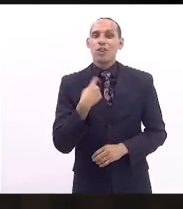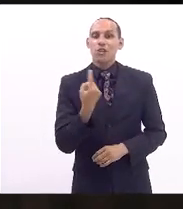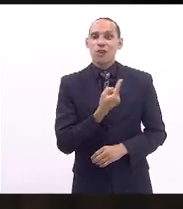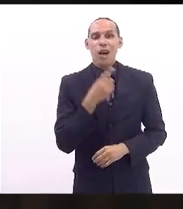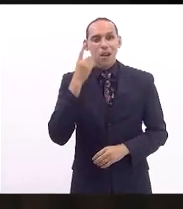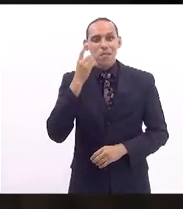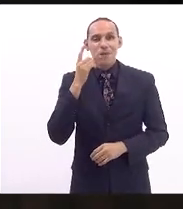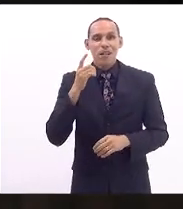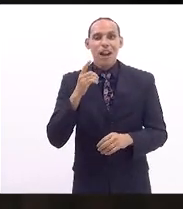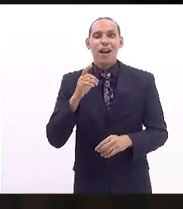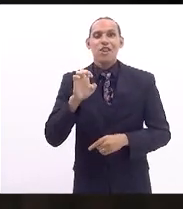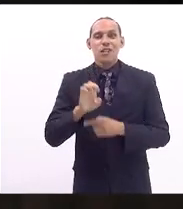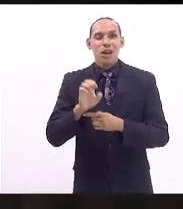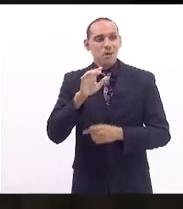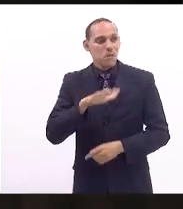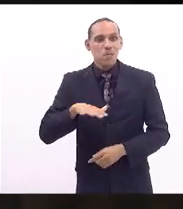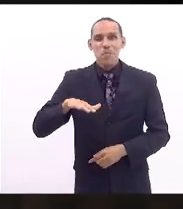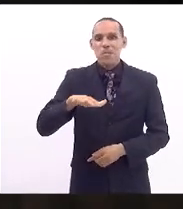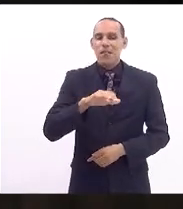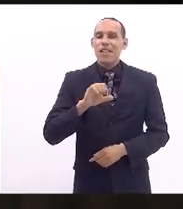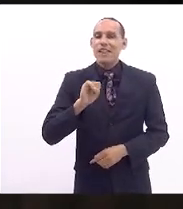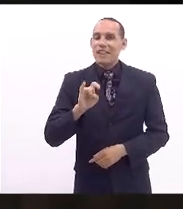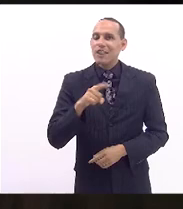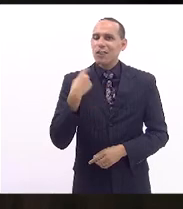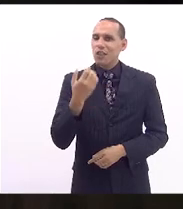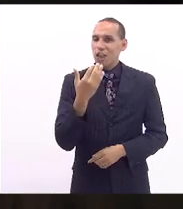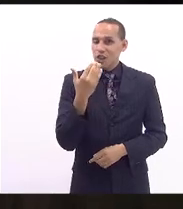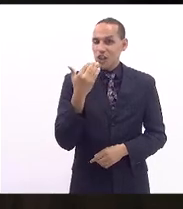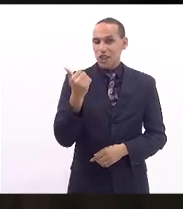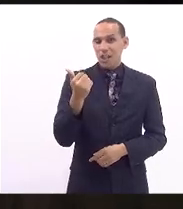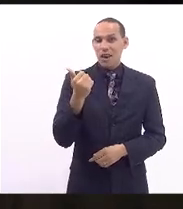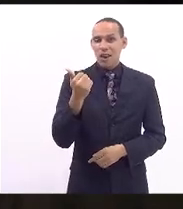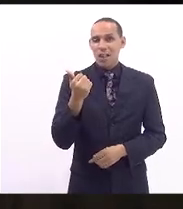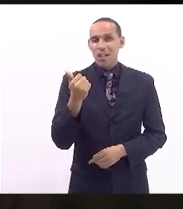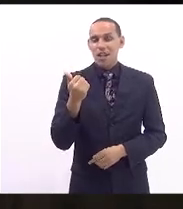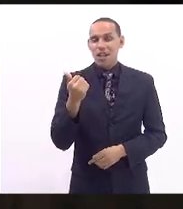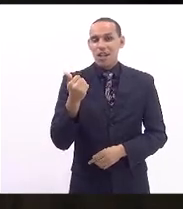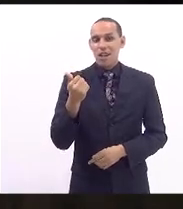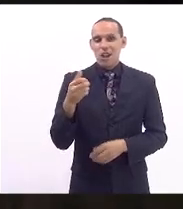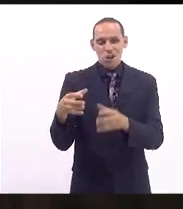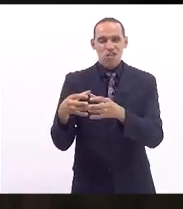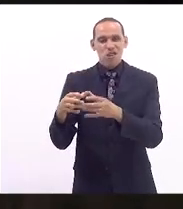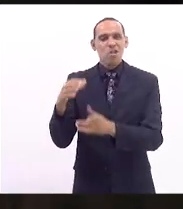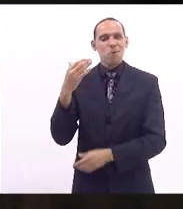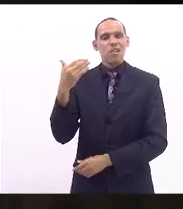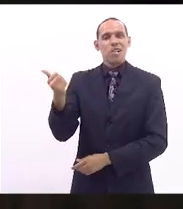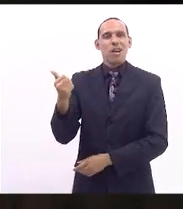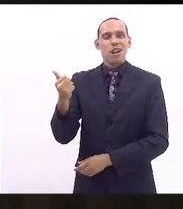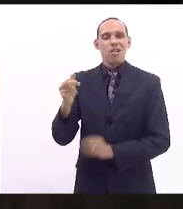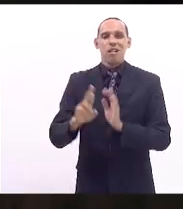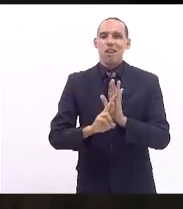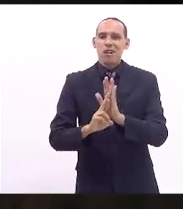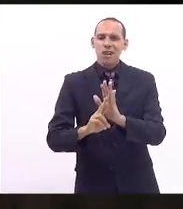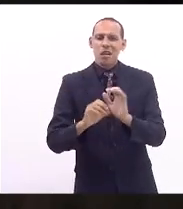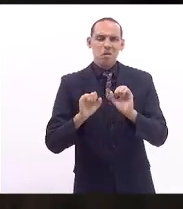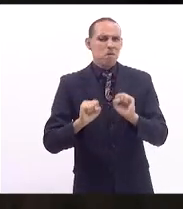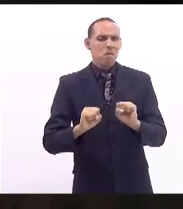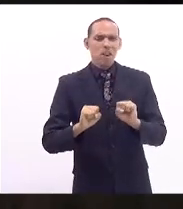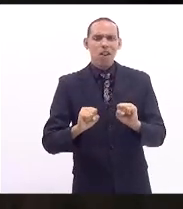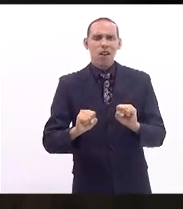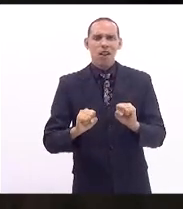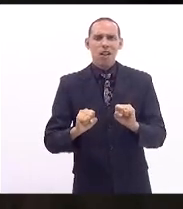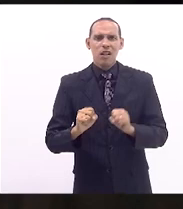do Estado inteiro né então se a gente é acionado por um grupo né de representantes seja ele qual for